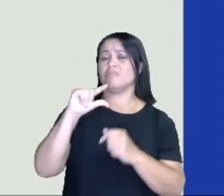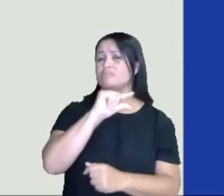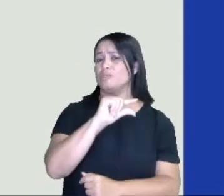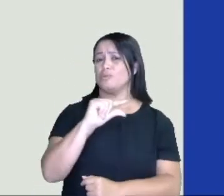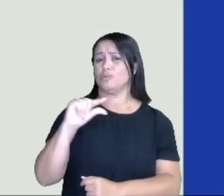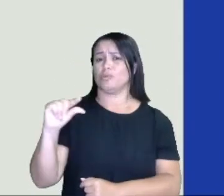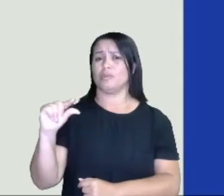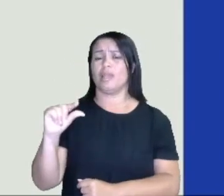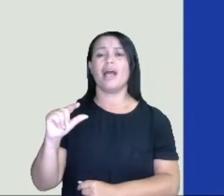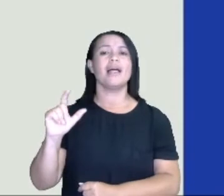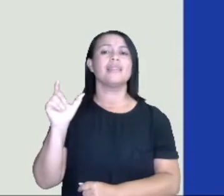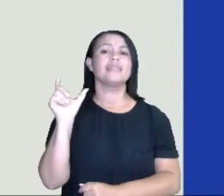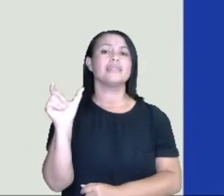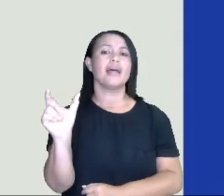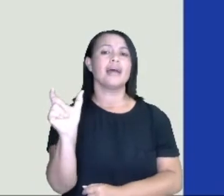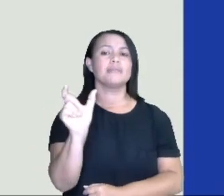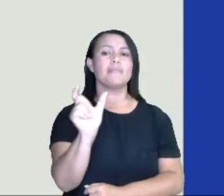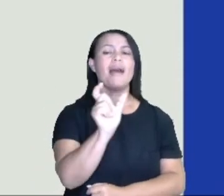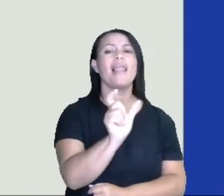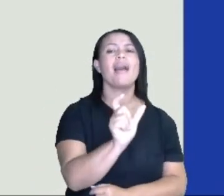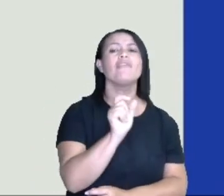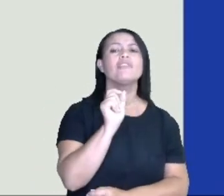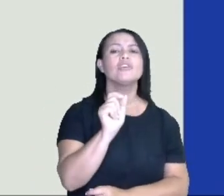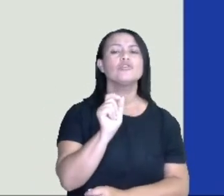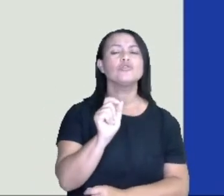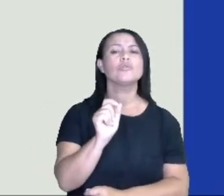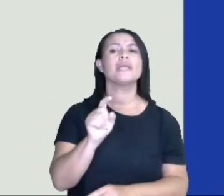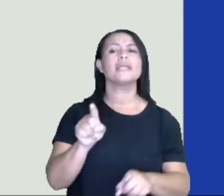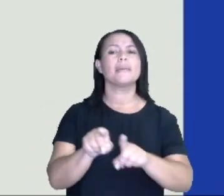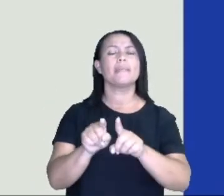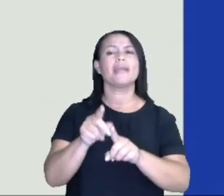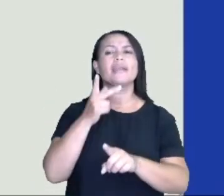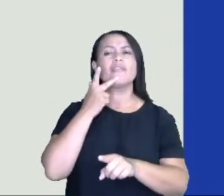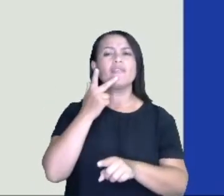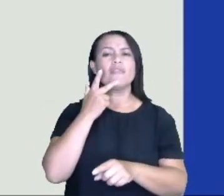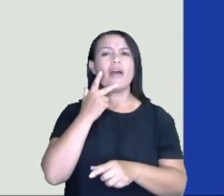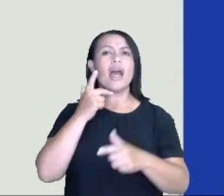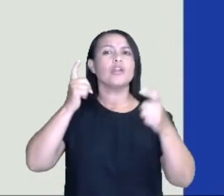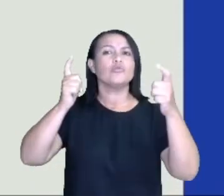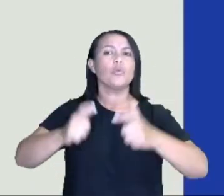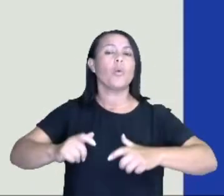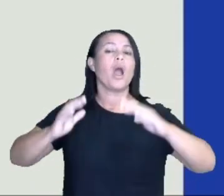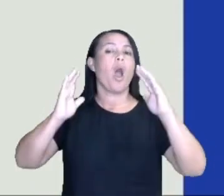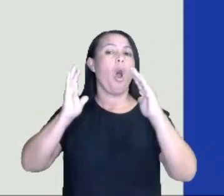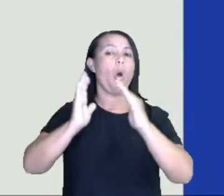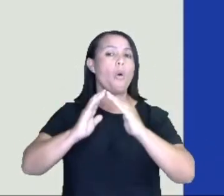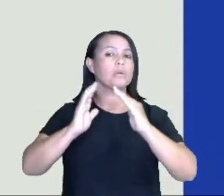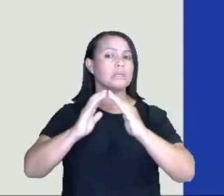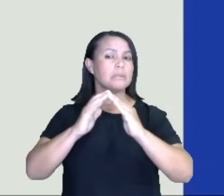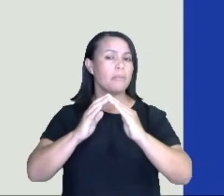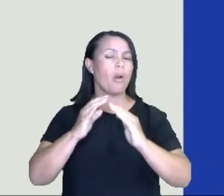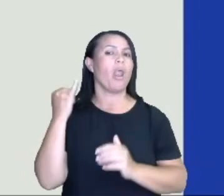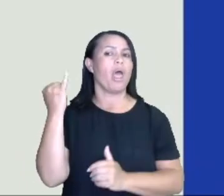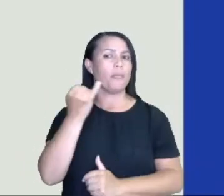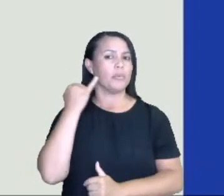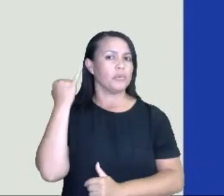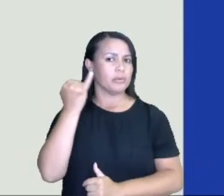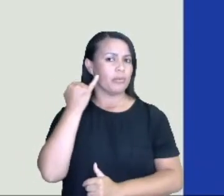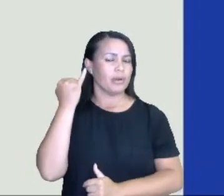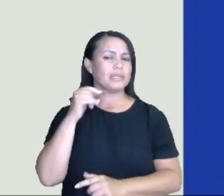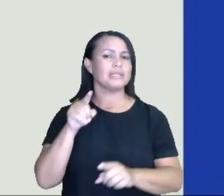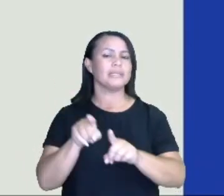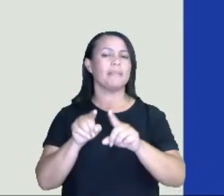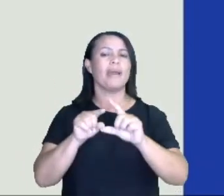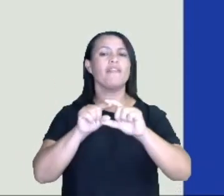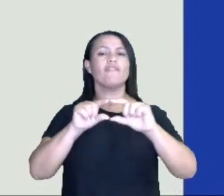minúscula. Nas palavras que designam nacionalidade ou origem, muito importante, gente, essa